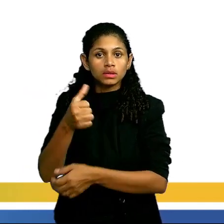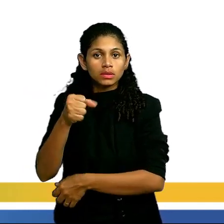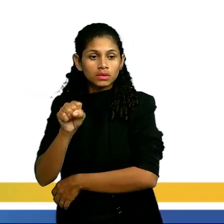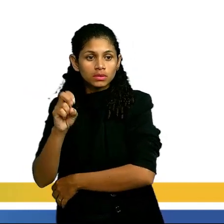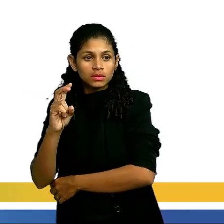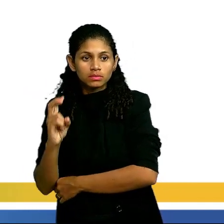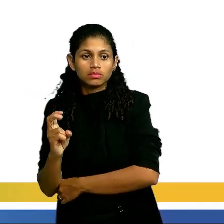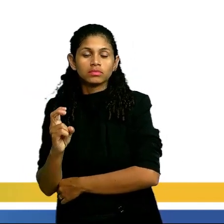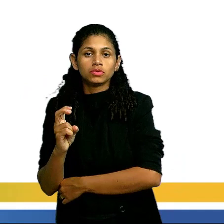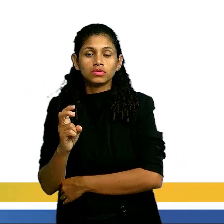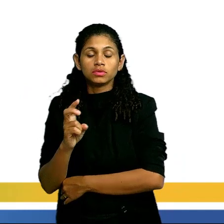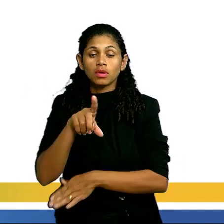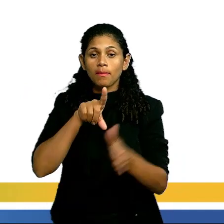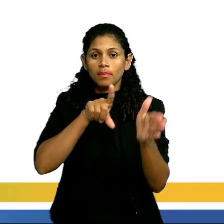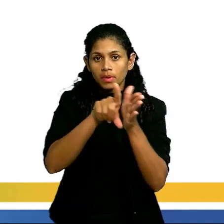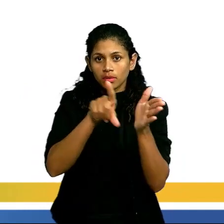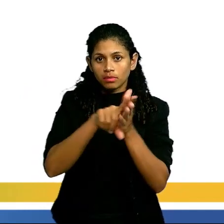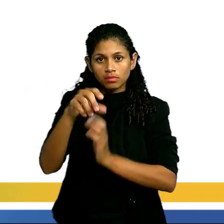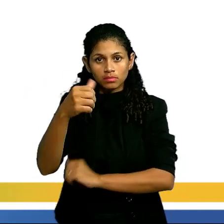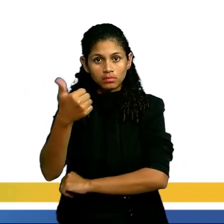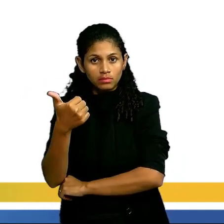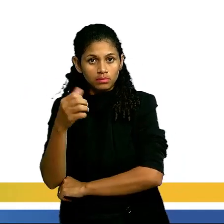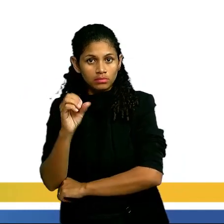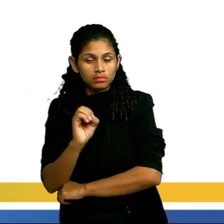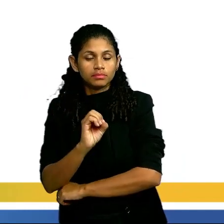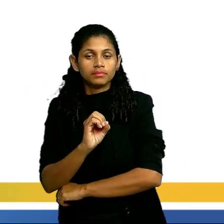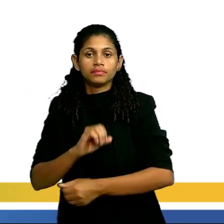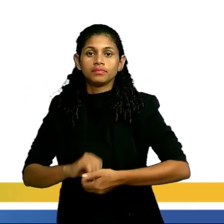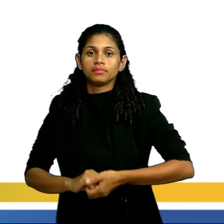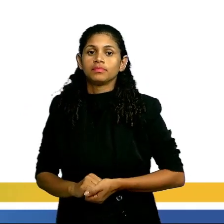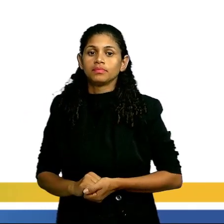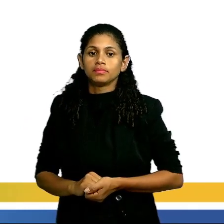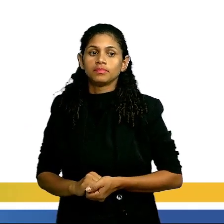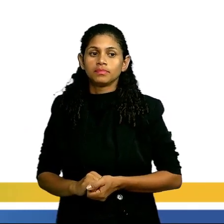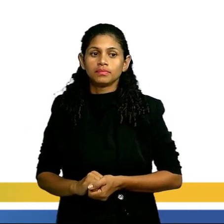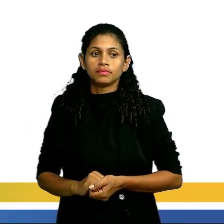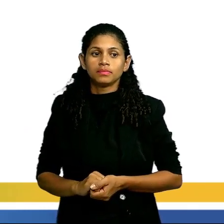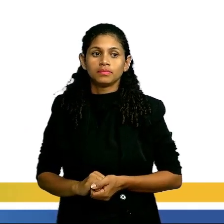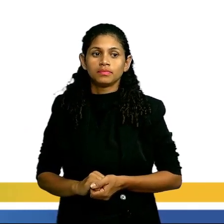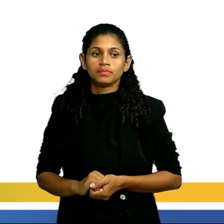prova Enem, na página 85.